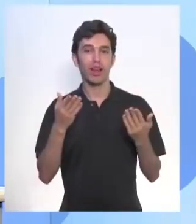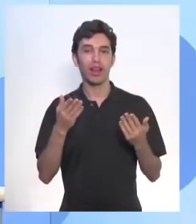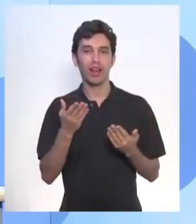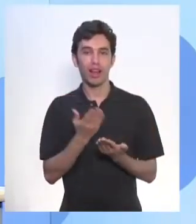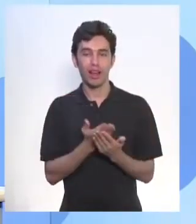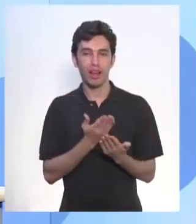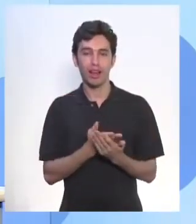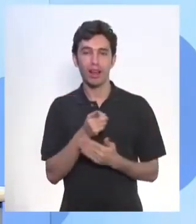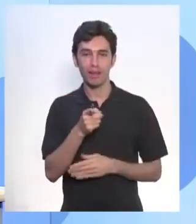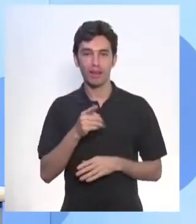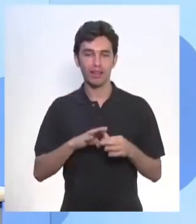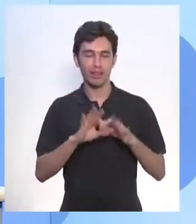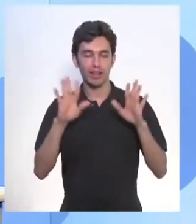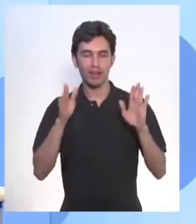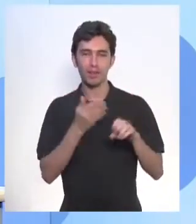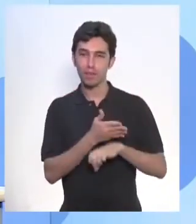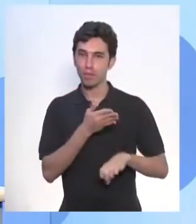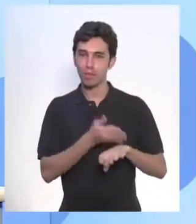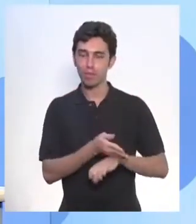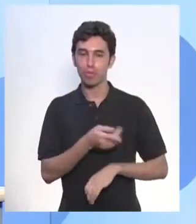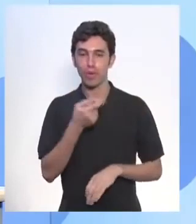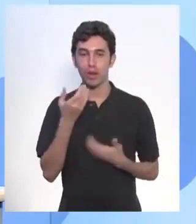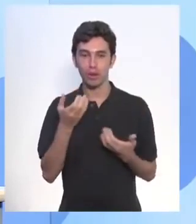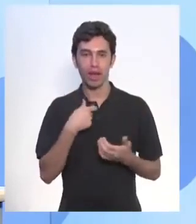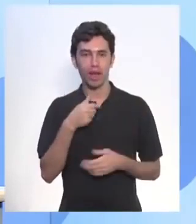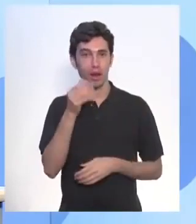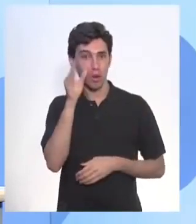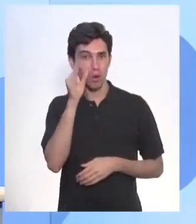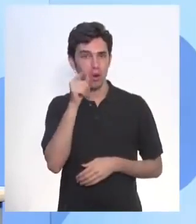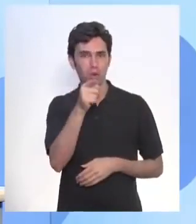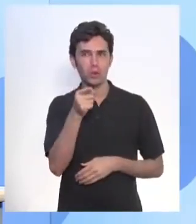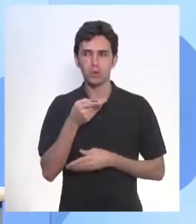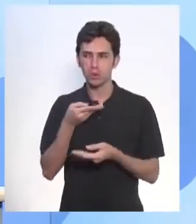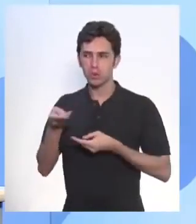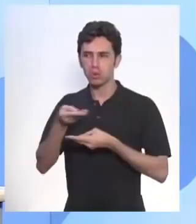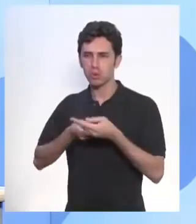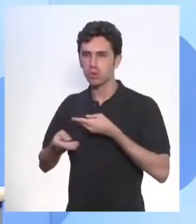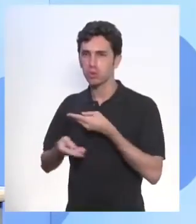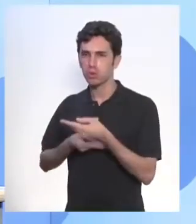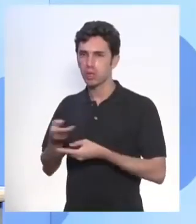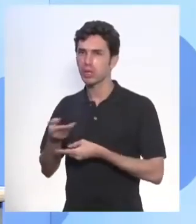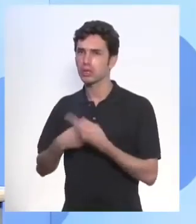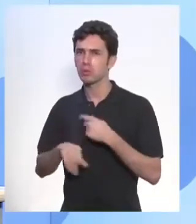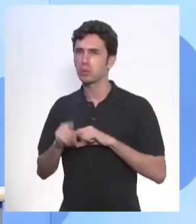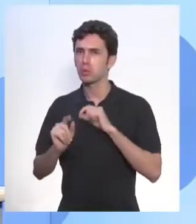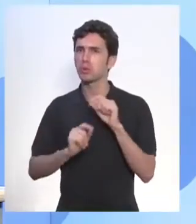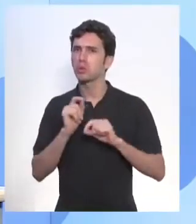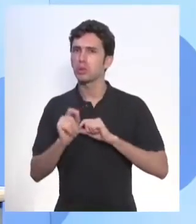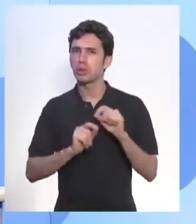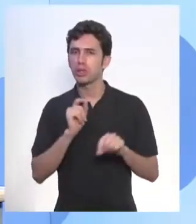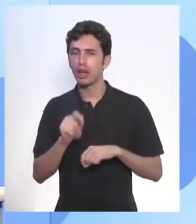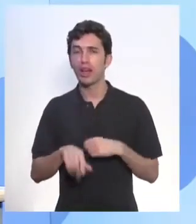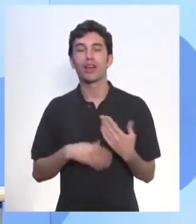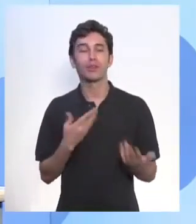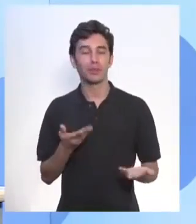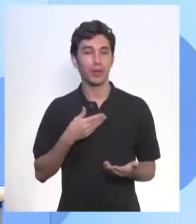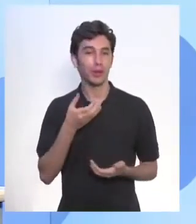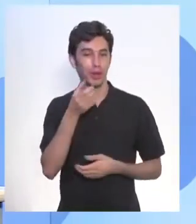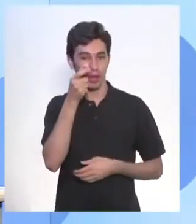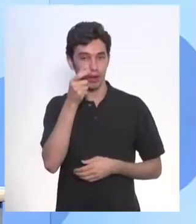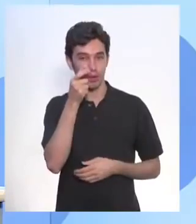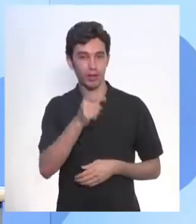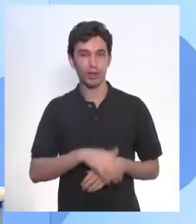participar aqui, né? Claro, eu já estou curioso para ver aí as interações e que é isso realmente a respeito de arte pública e intervenções